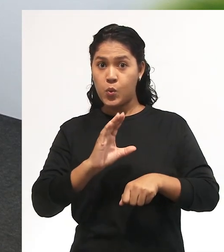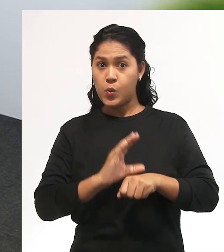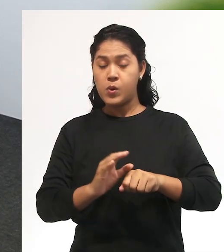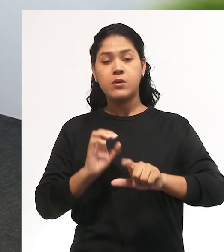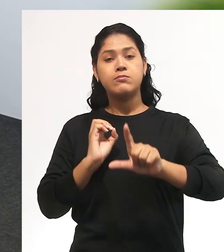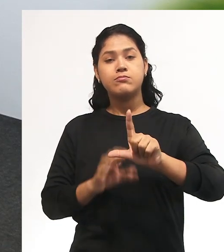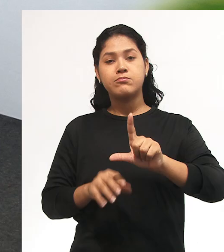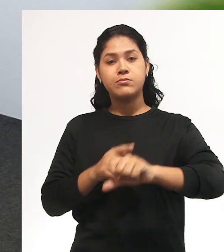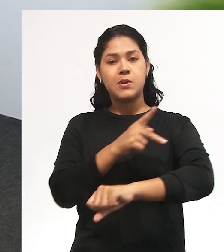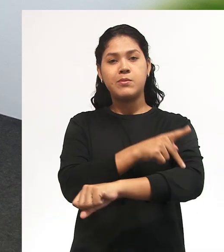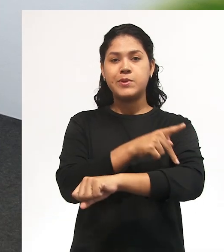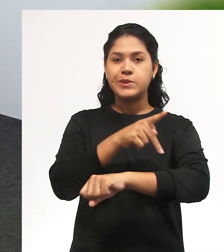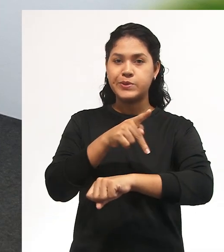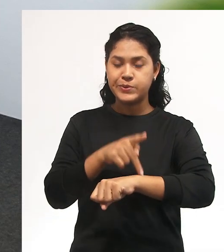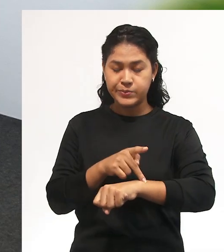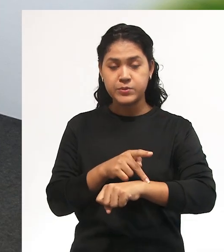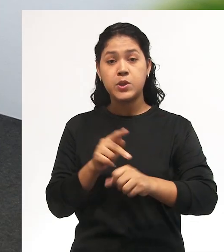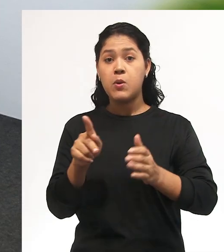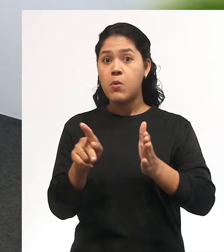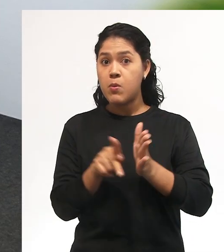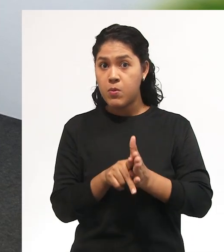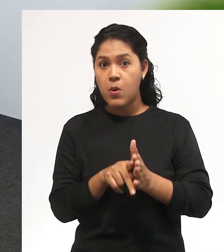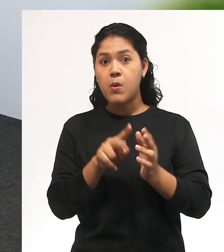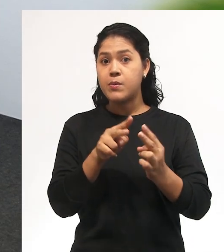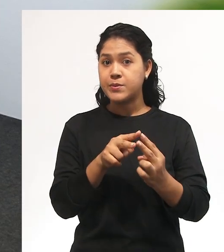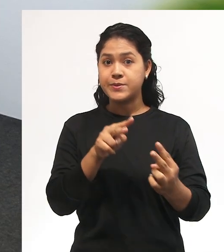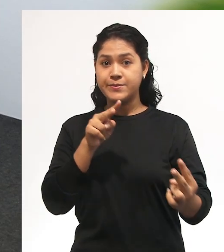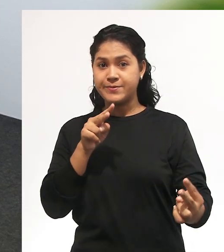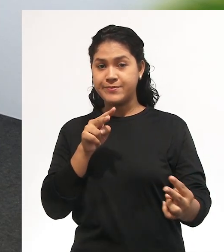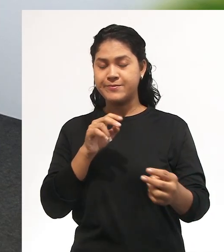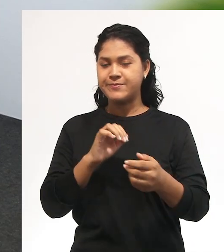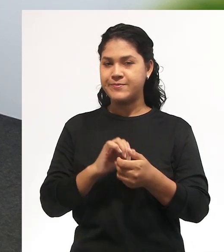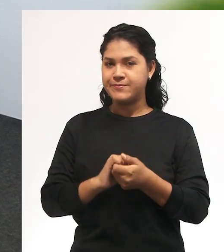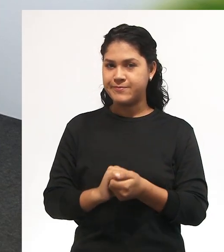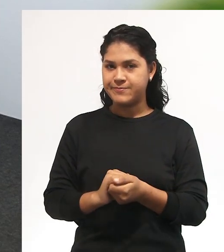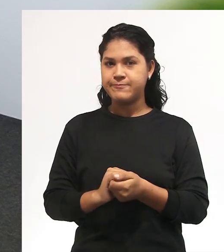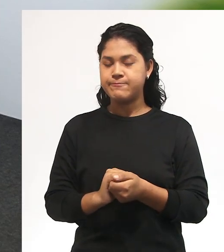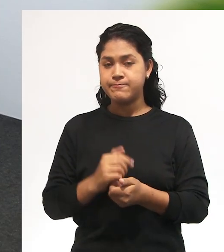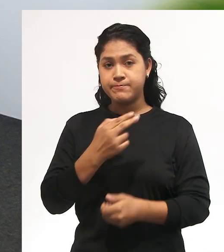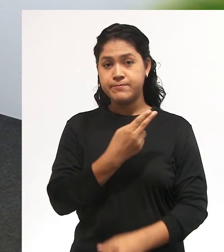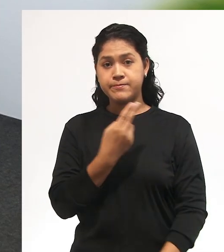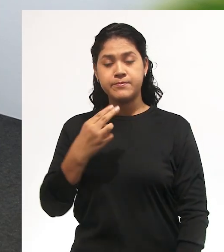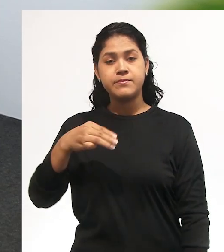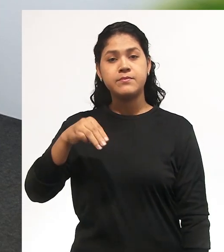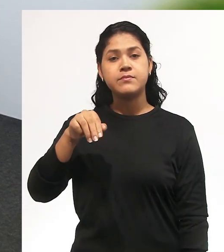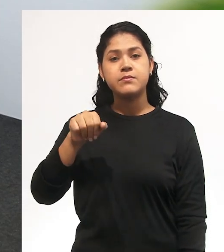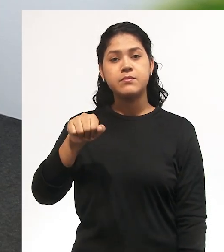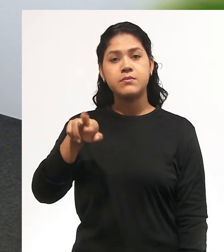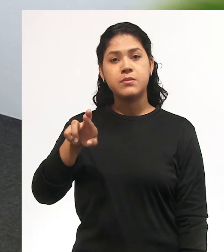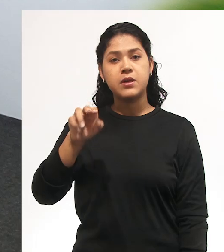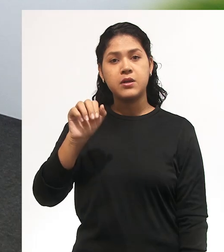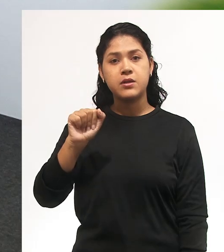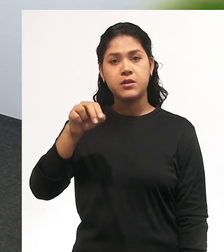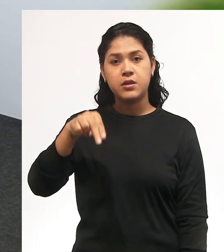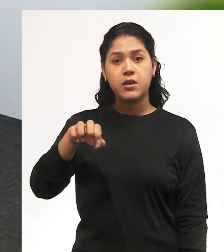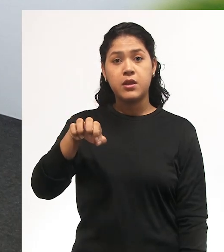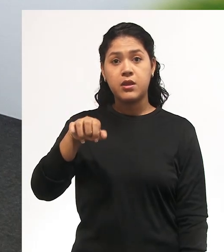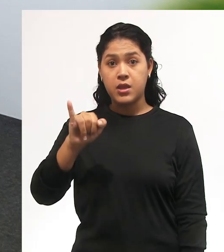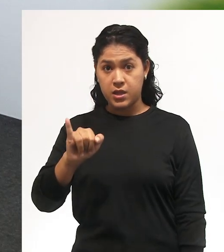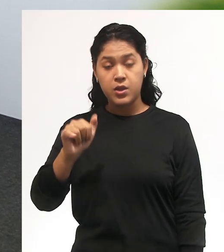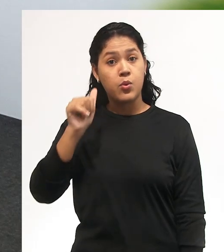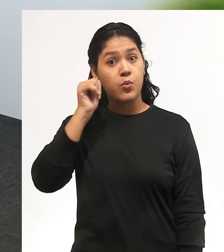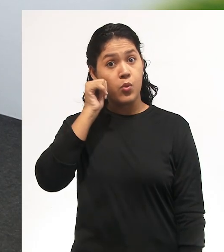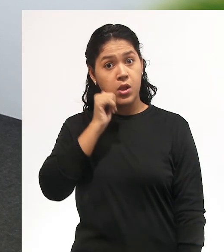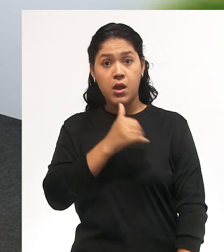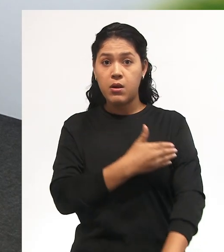de Licenciatura em Pedagogia na modalidade EAD. Me chamo Maranei Roers Penha, sou